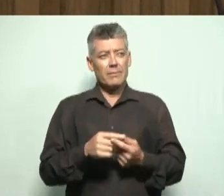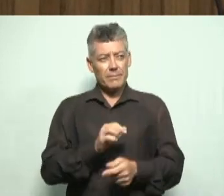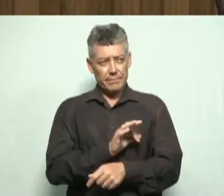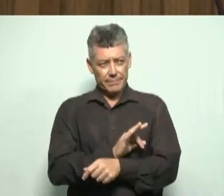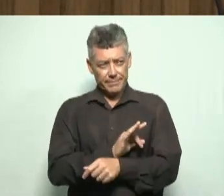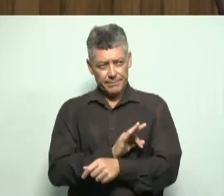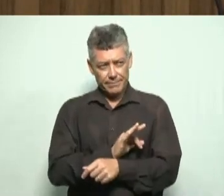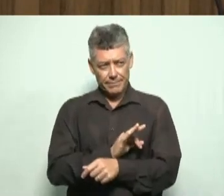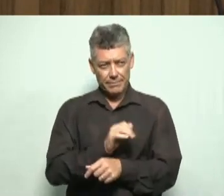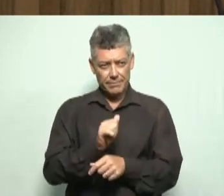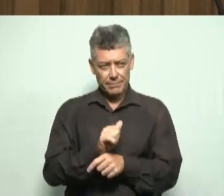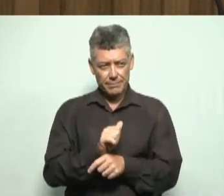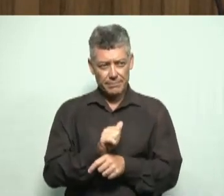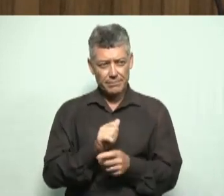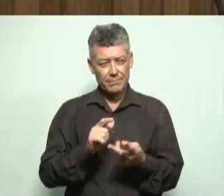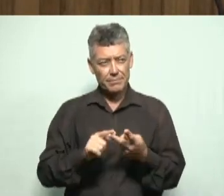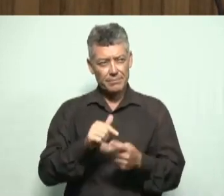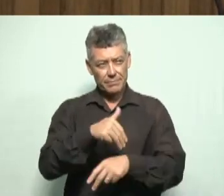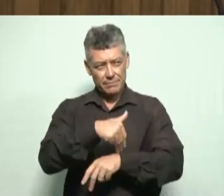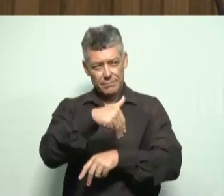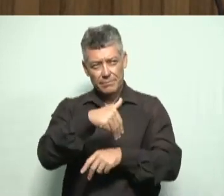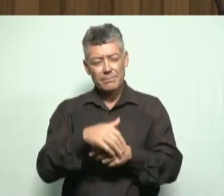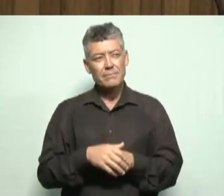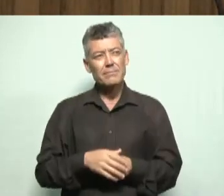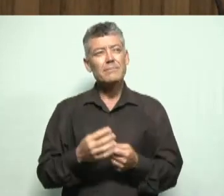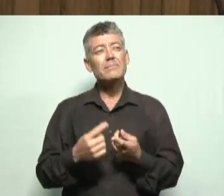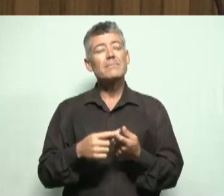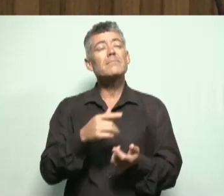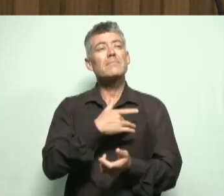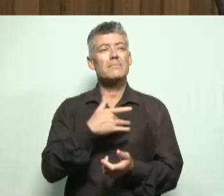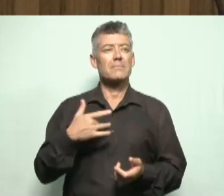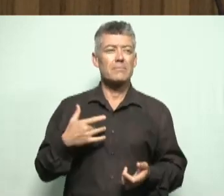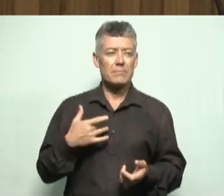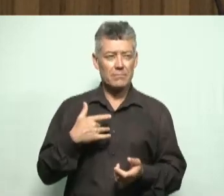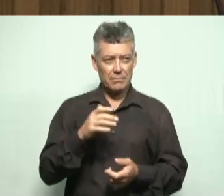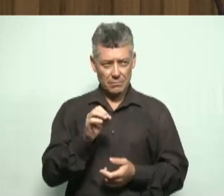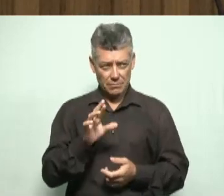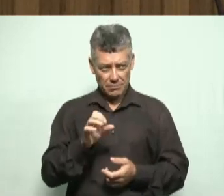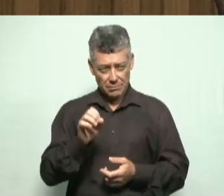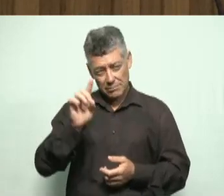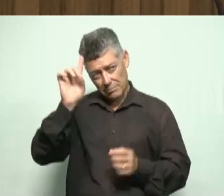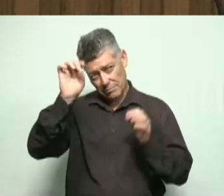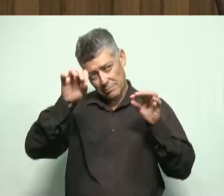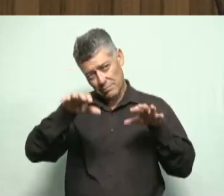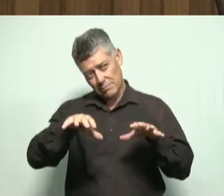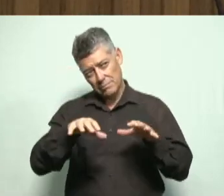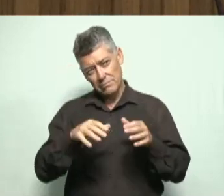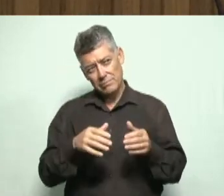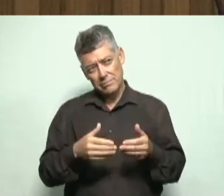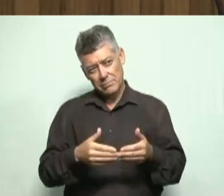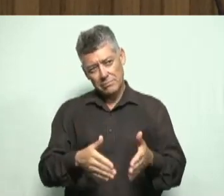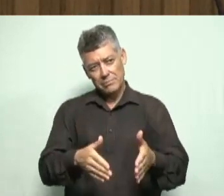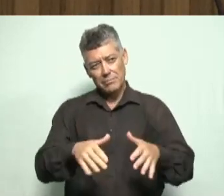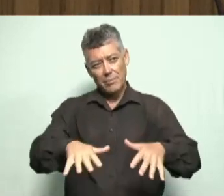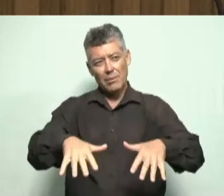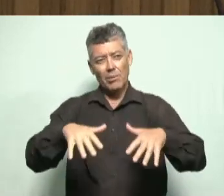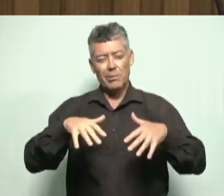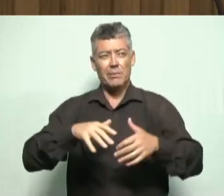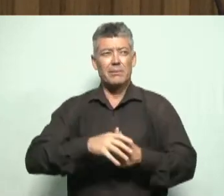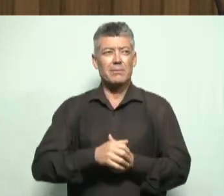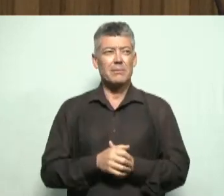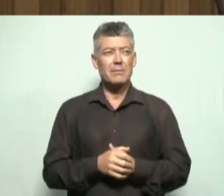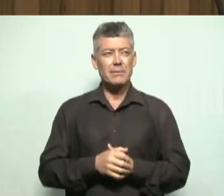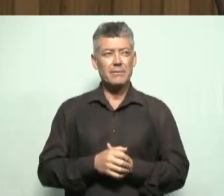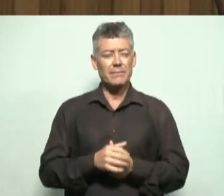Alves e Margarete Regi em razão de saúde. Havendo coro regimental invocando a proteção de Deus, presidente declara aberta a presente